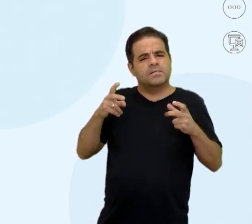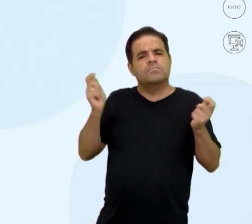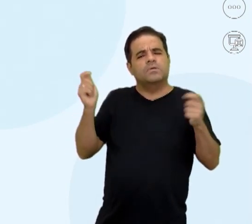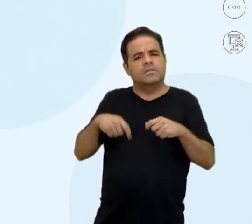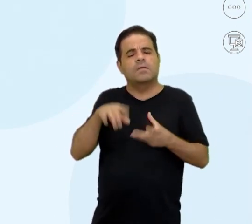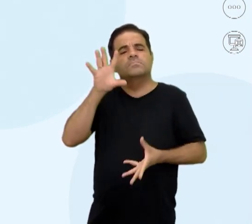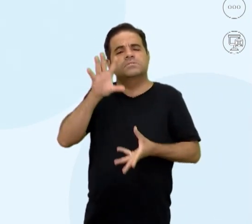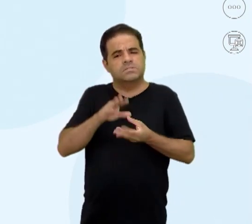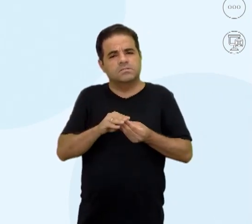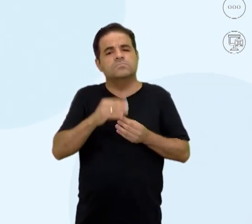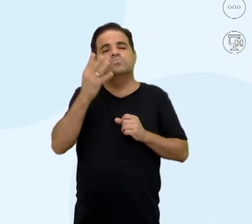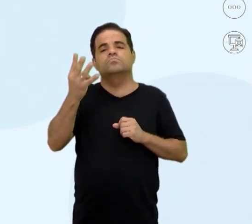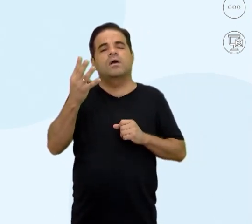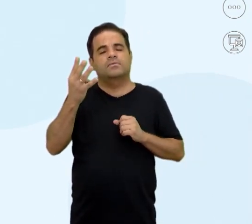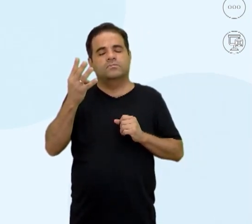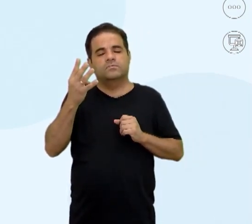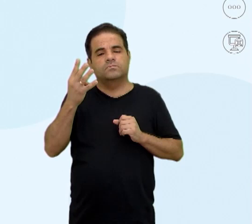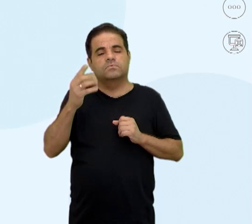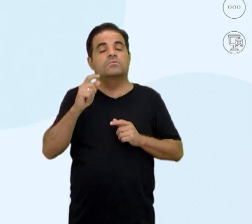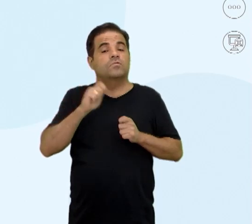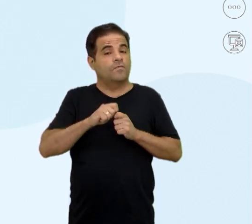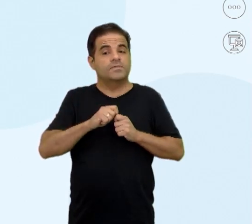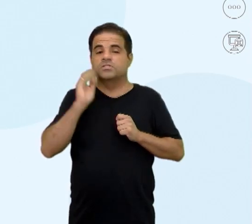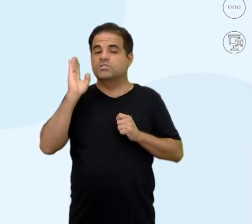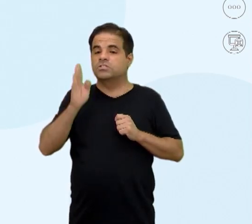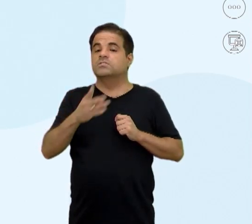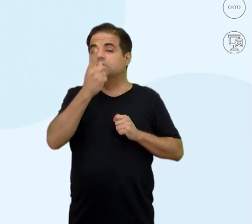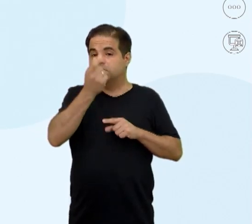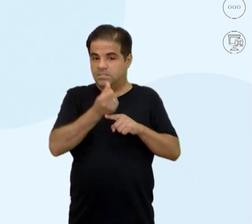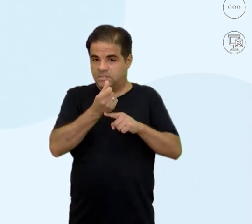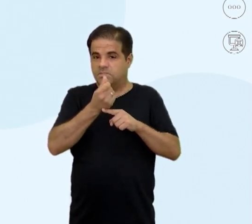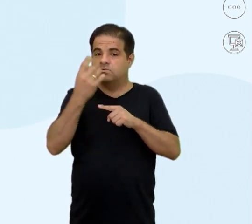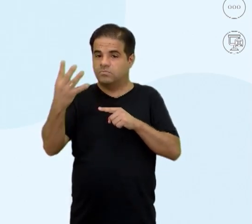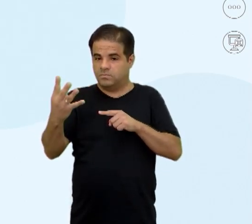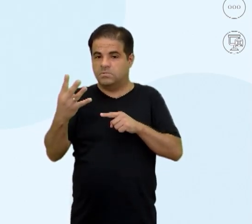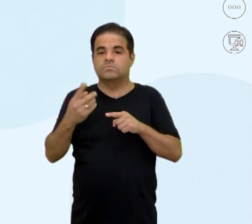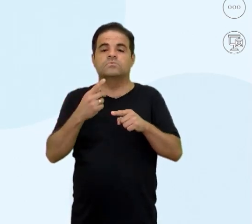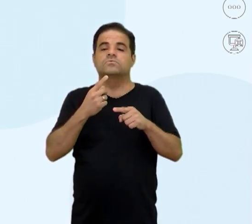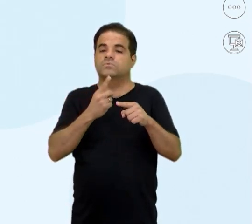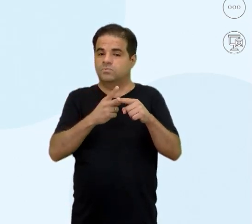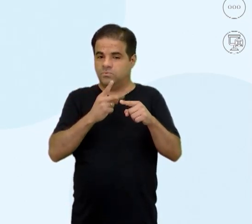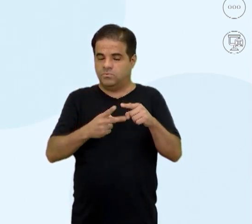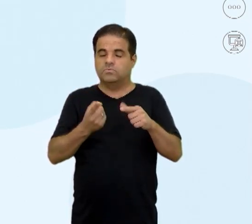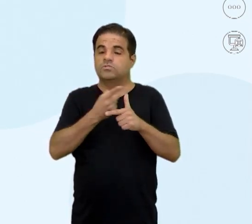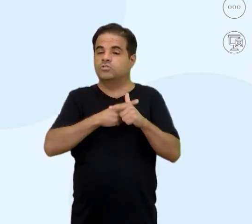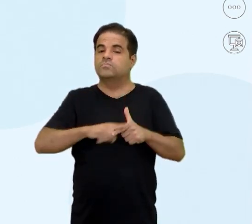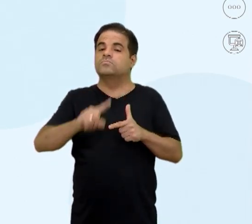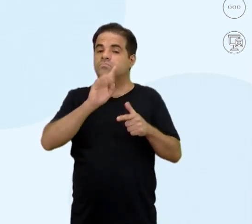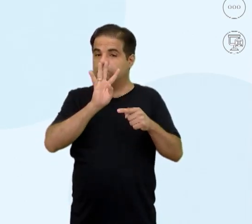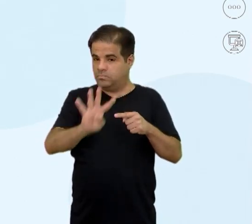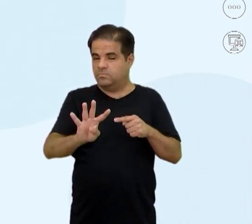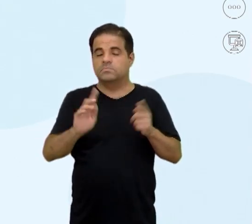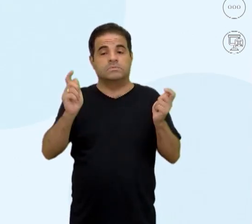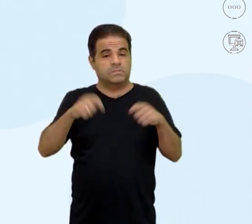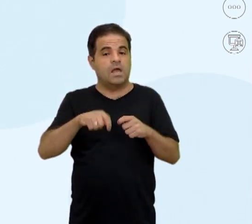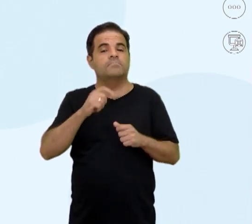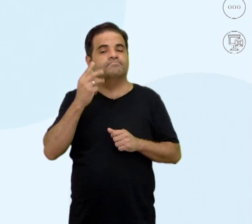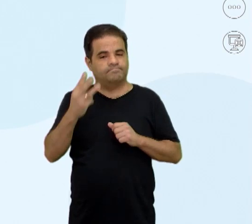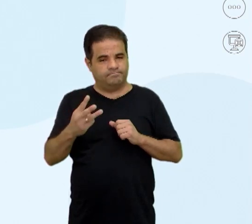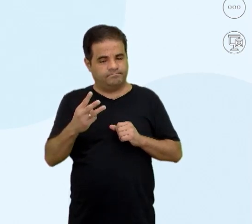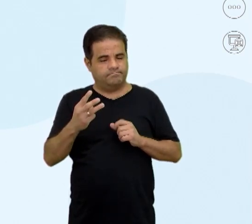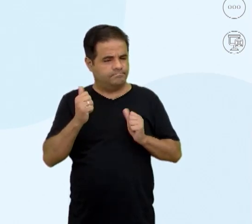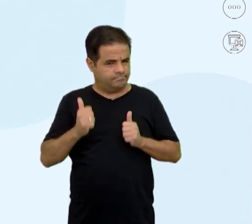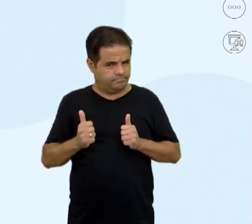simplificar por 4 isso aqui, ó. Vou fazer direto. Então, 16 por 4, 4. 12 vou dividir por 4 também dá